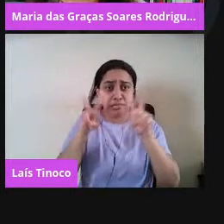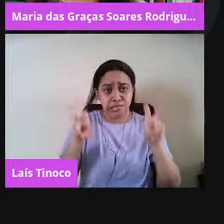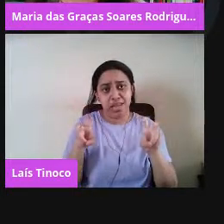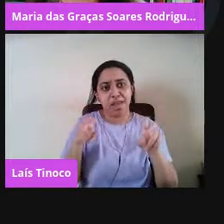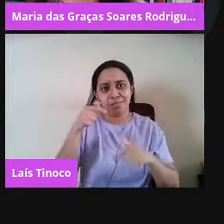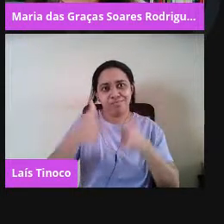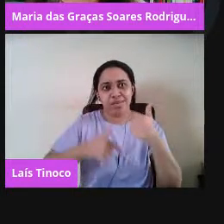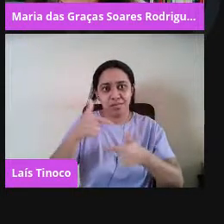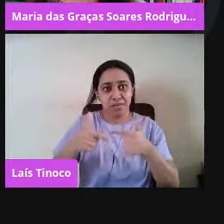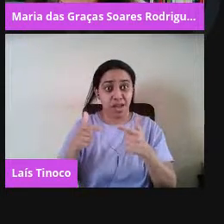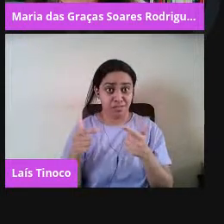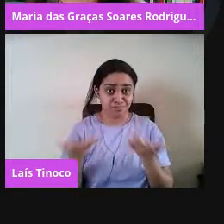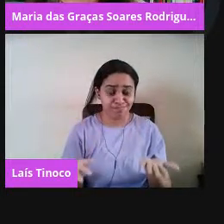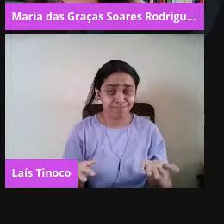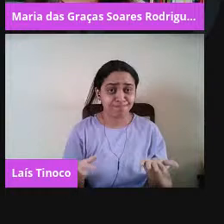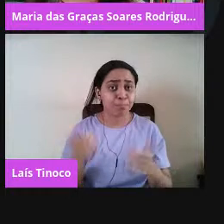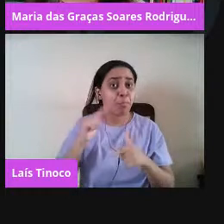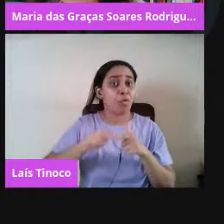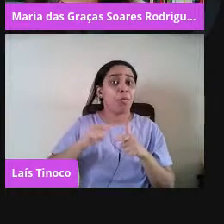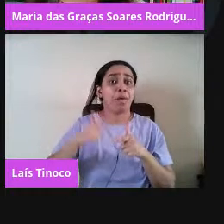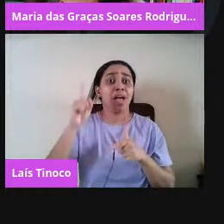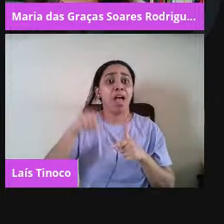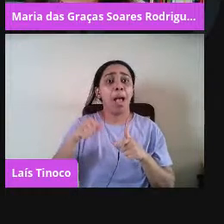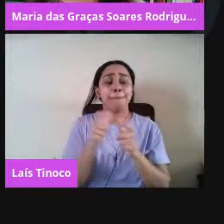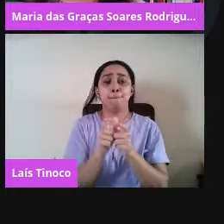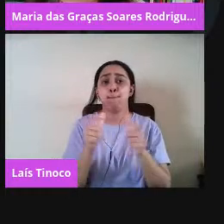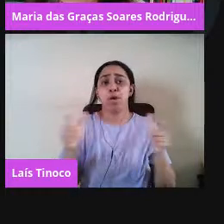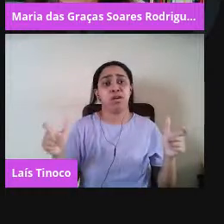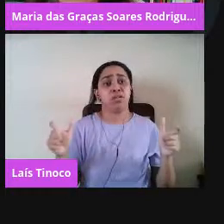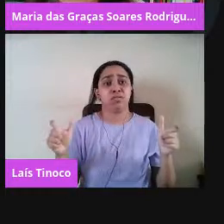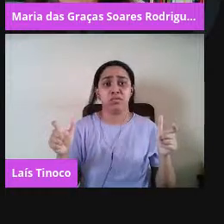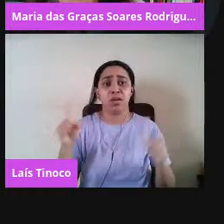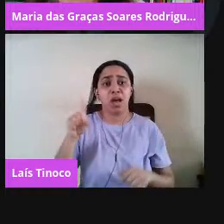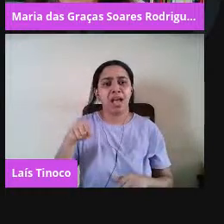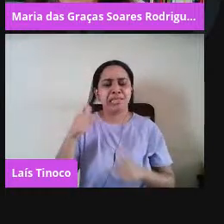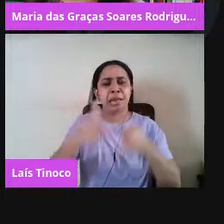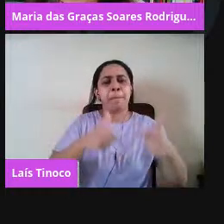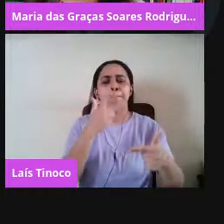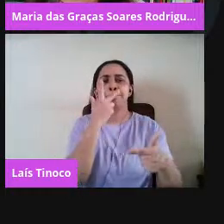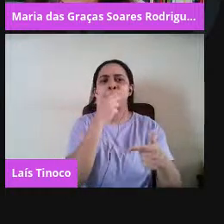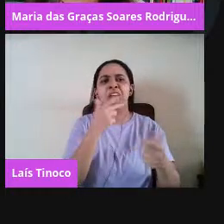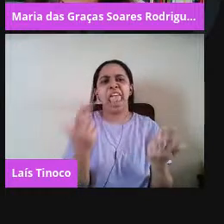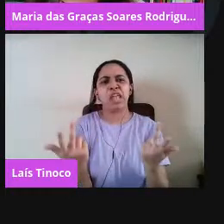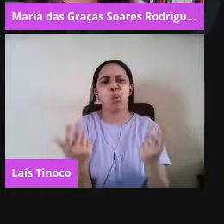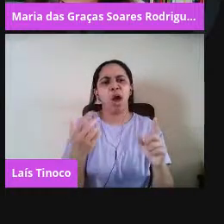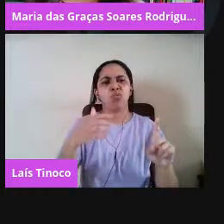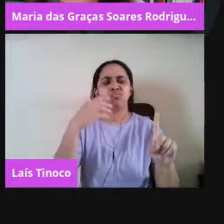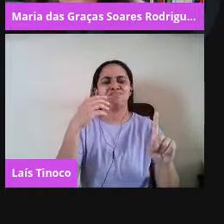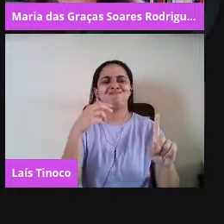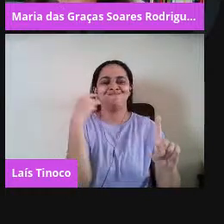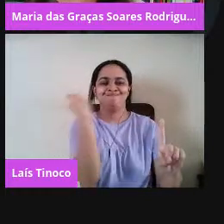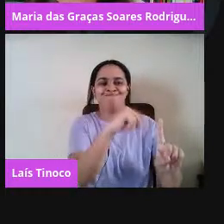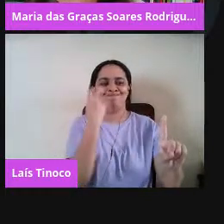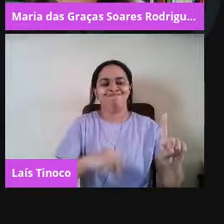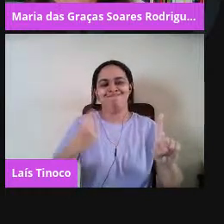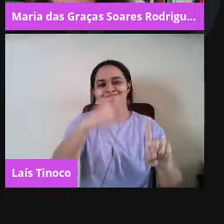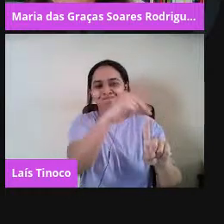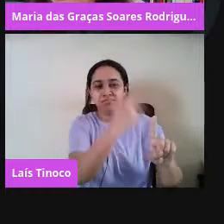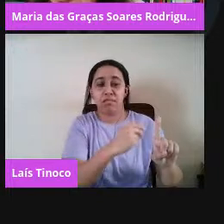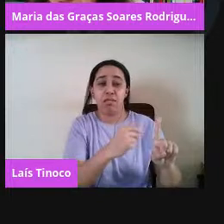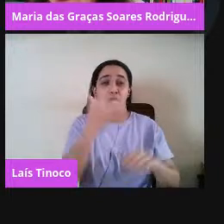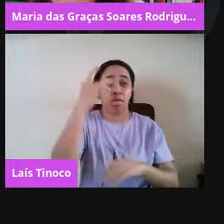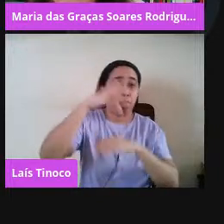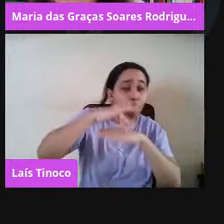O problema é que a maioria dessa gente já considera o trabalho uma tortura. Imagina o que considerariam estudar